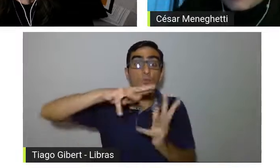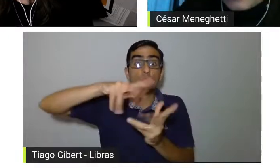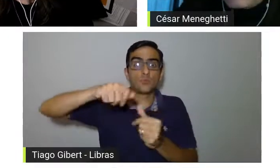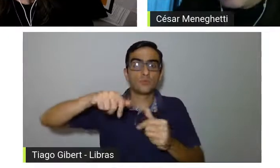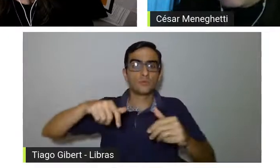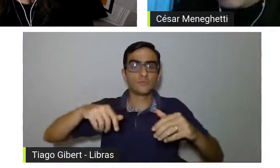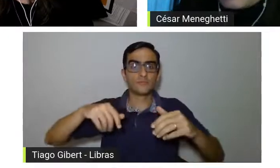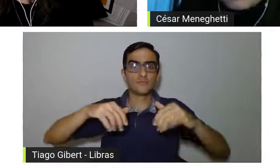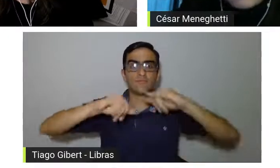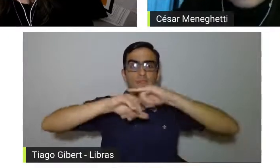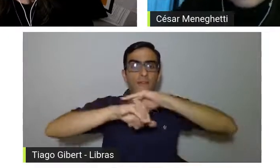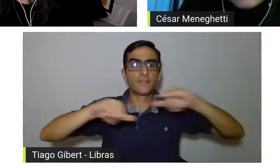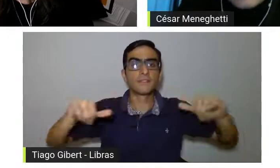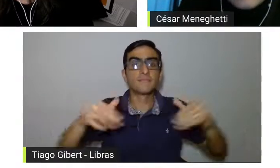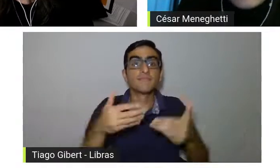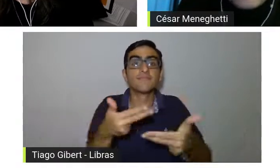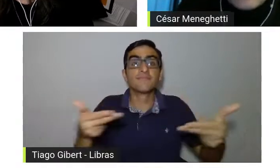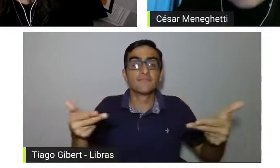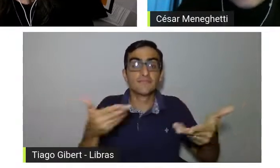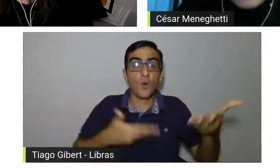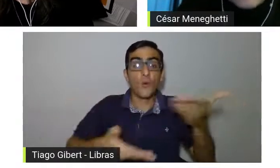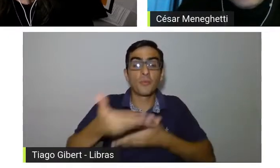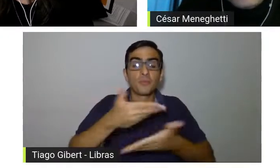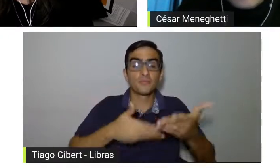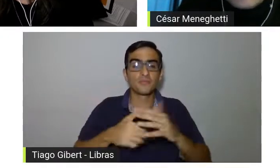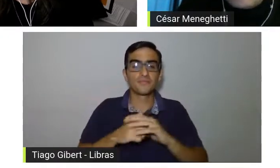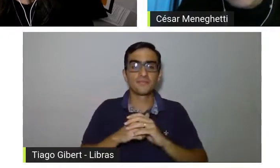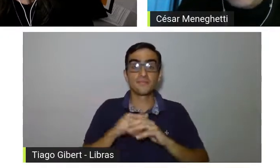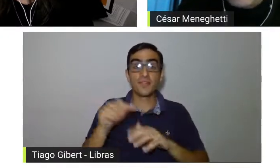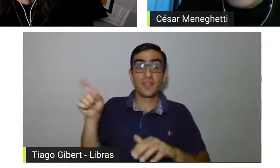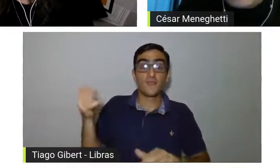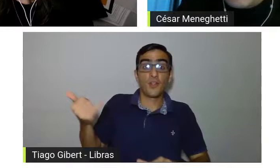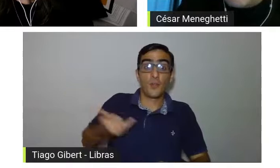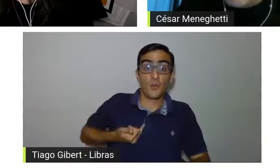você gostaria de dizer para eles? E ele fala assim,